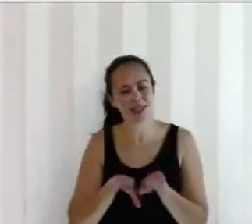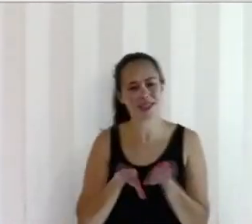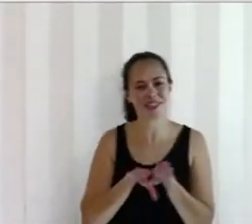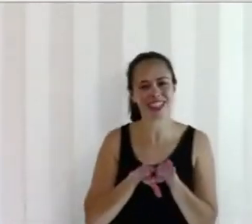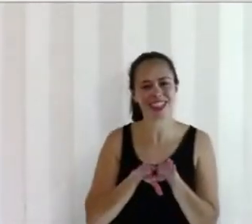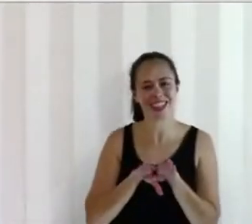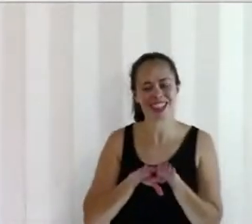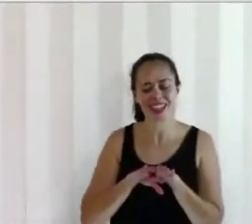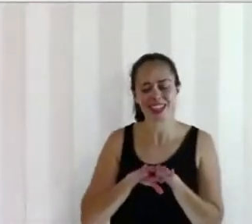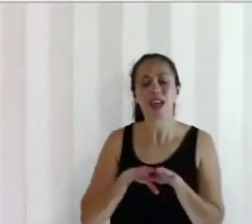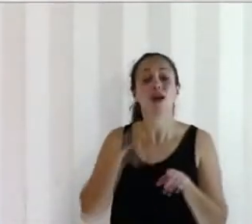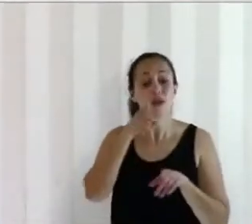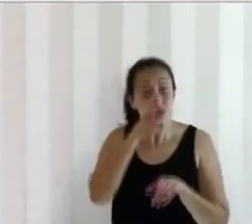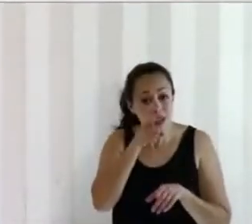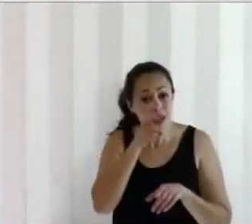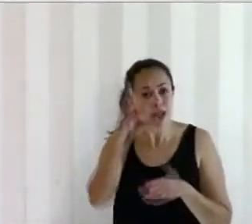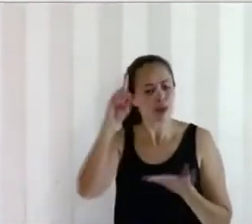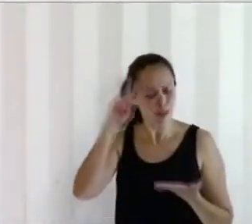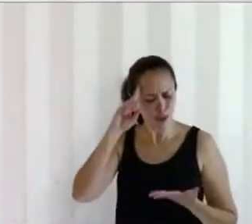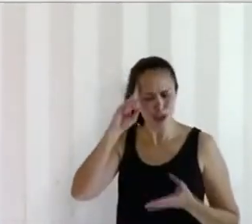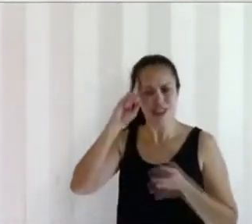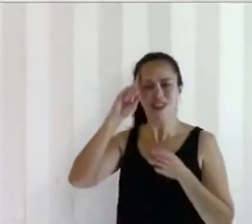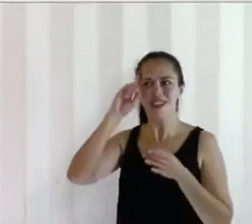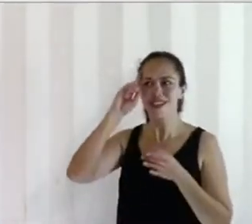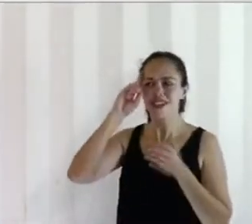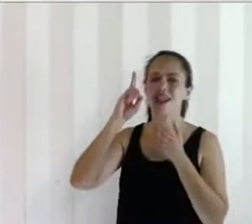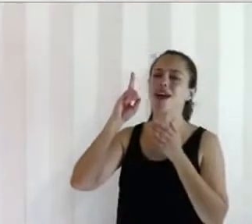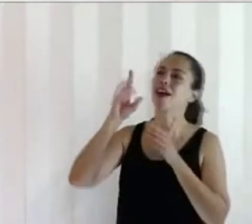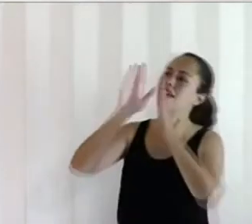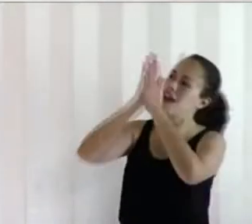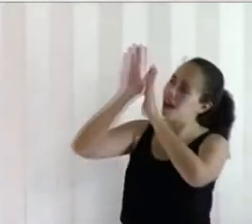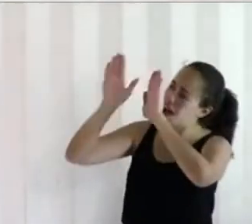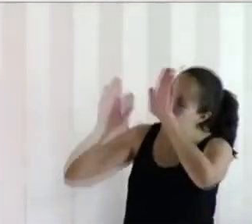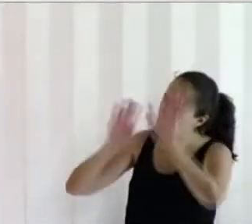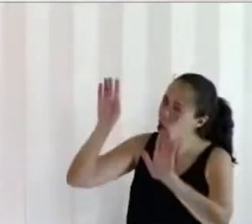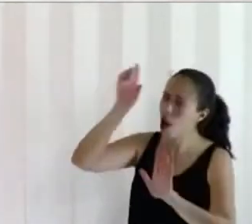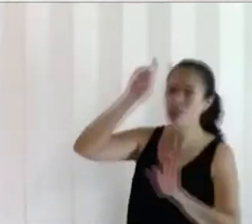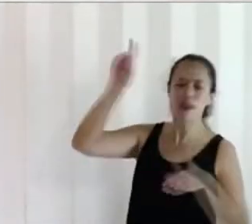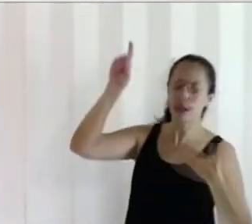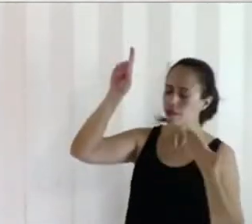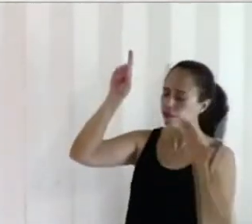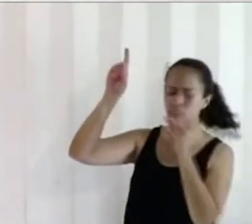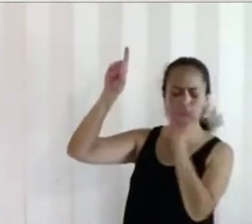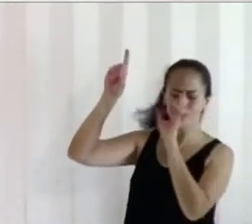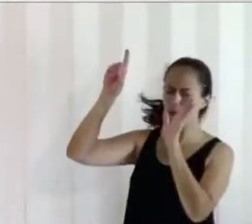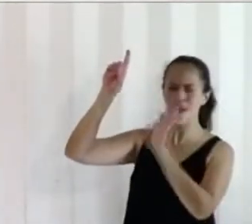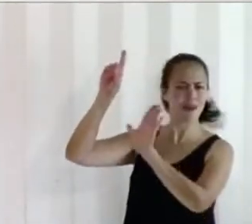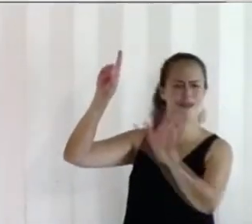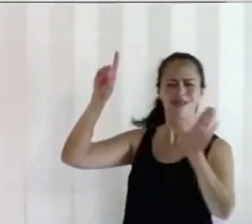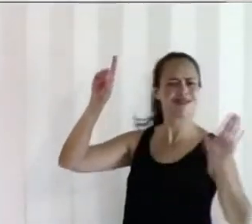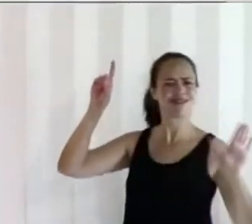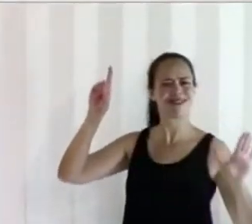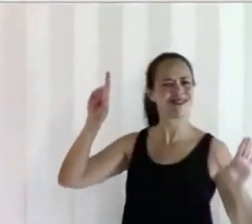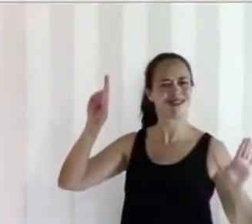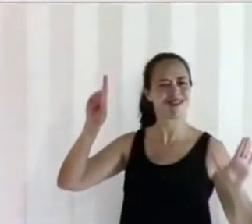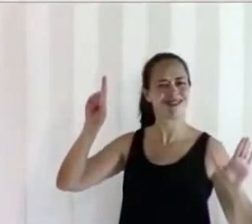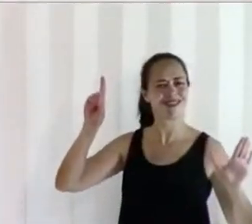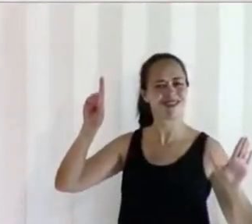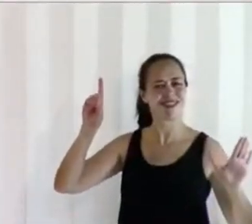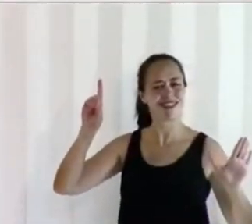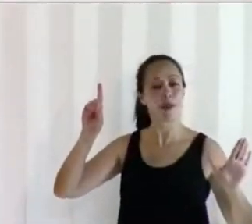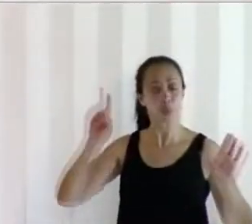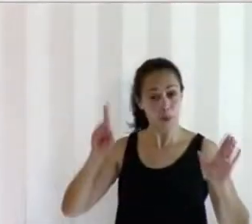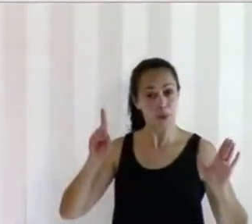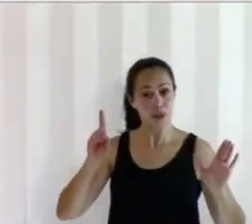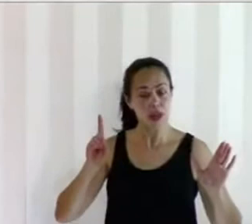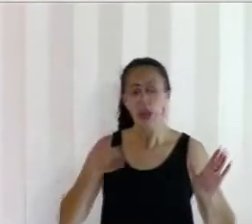tempo inteiro, sempre. Não é para matar, não é para roubar, não é para furtar, não é para dizer falso testemunho contra o próximo